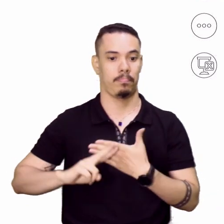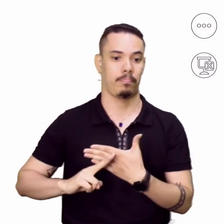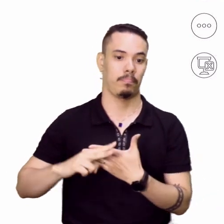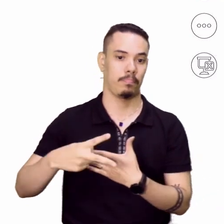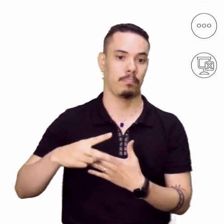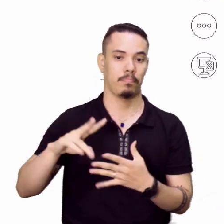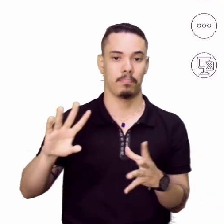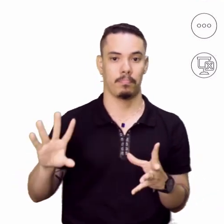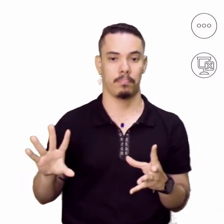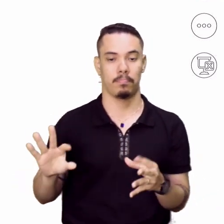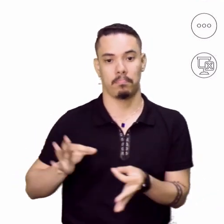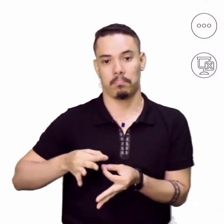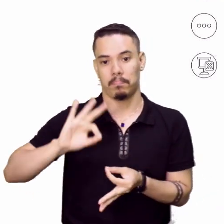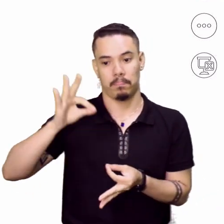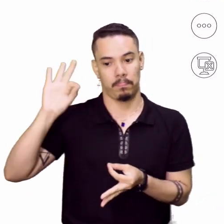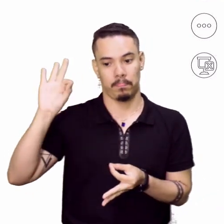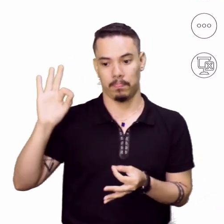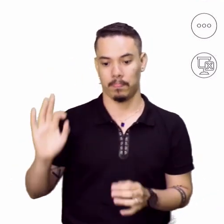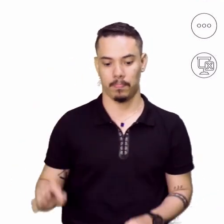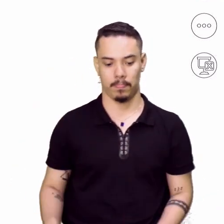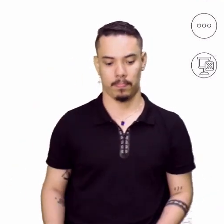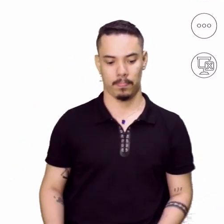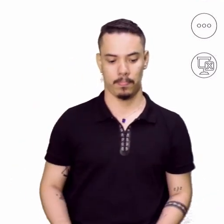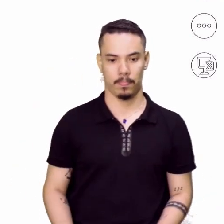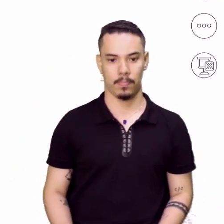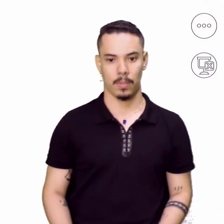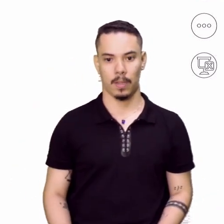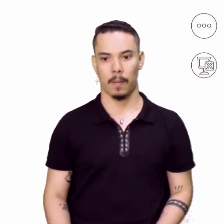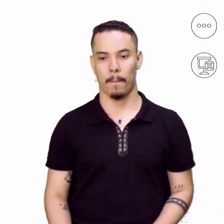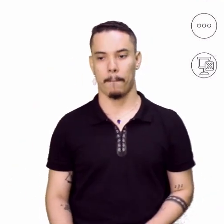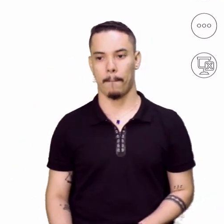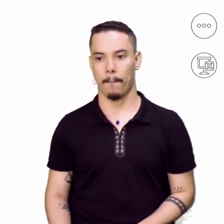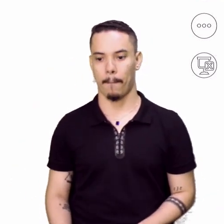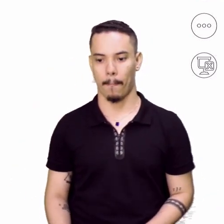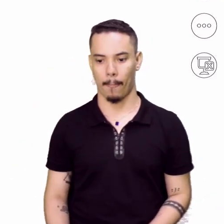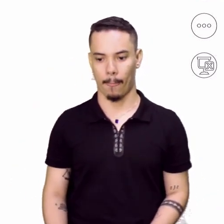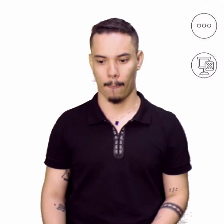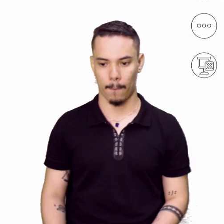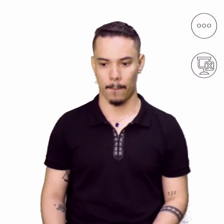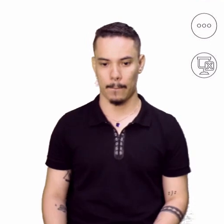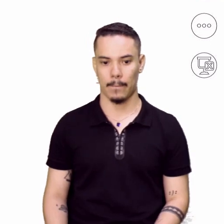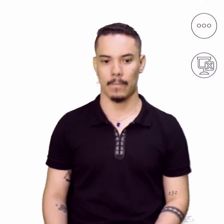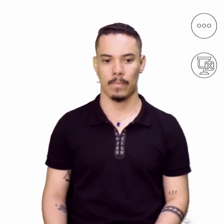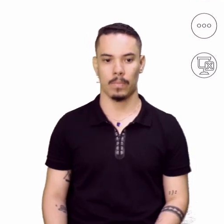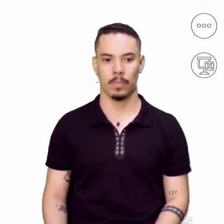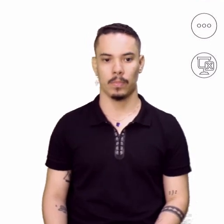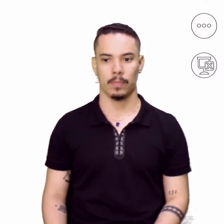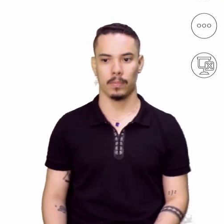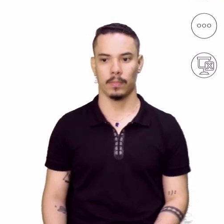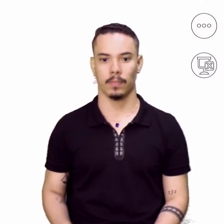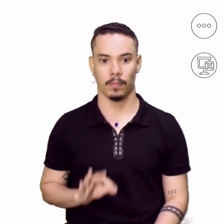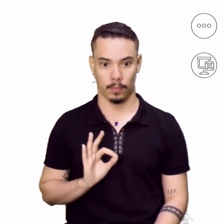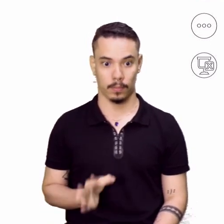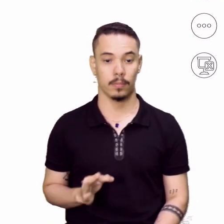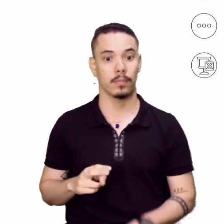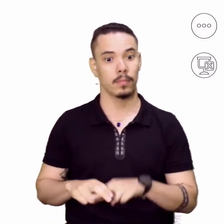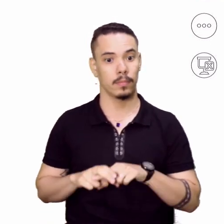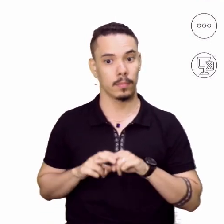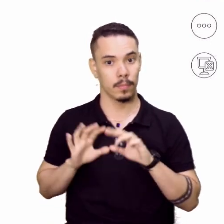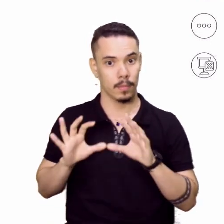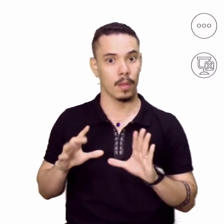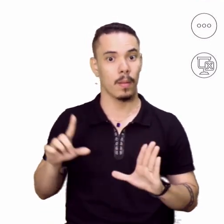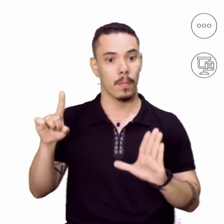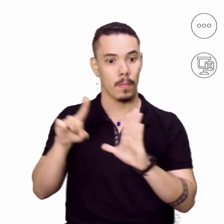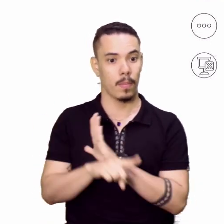fazer uma é uma resposta mais elaborada também então aqui desta vez a